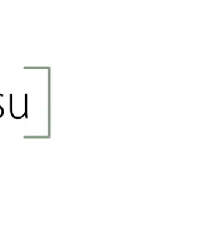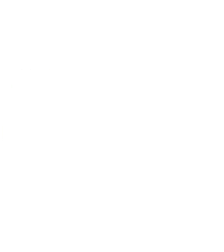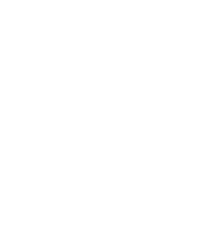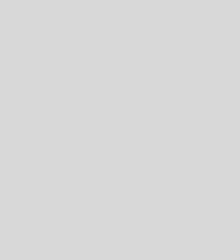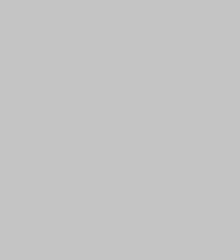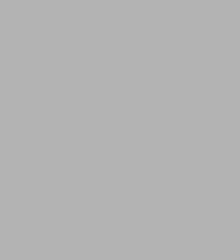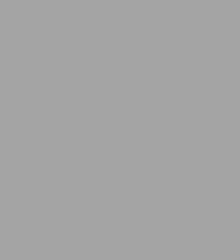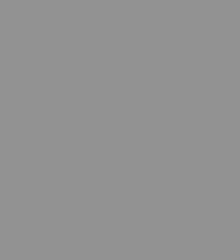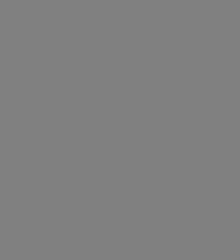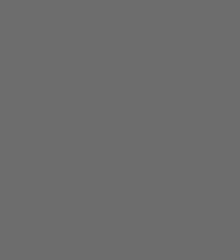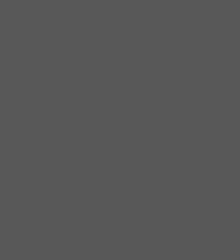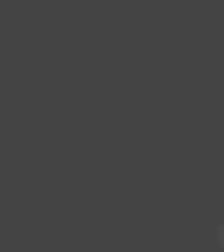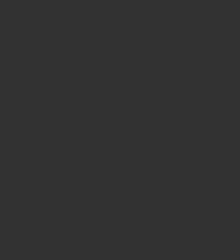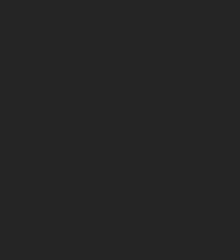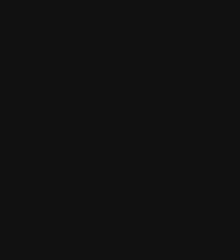Legenda